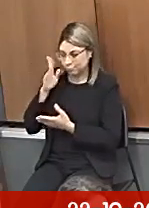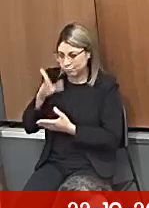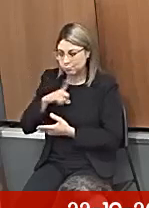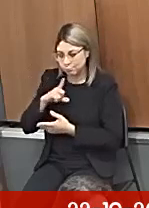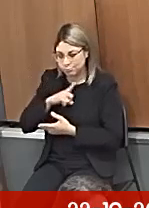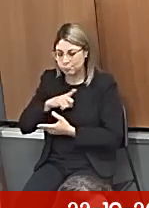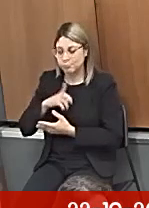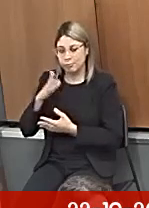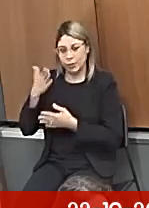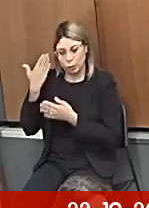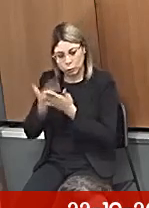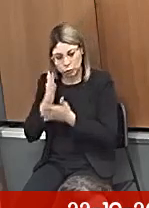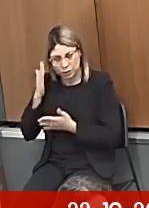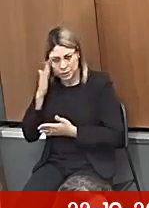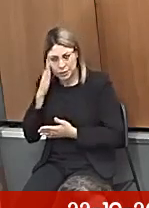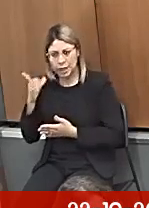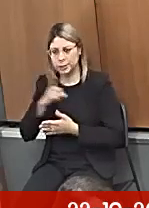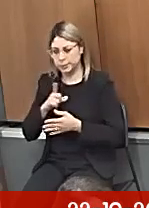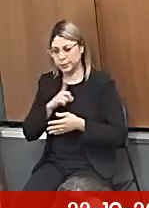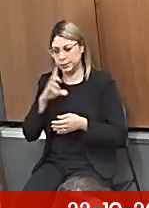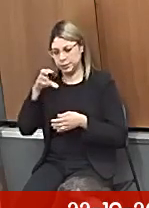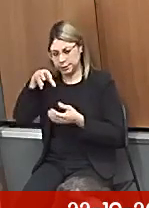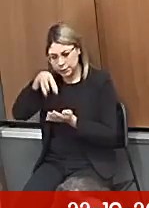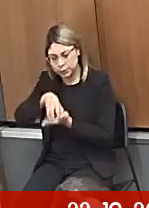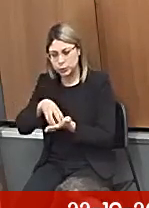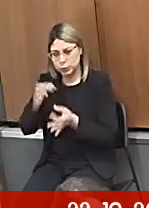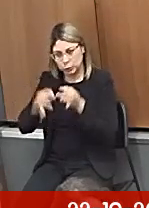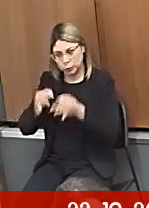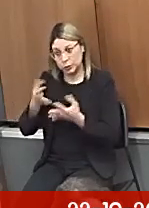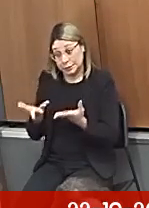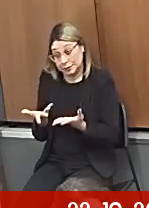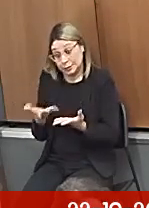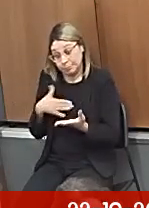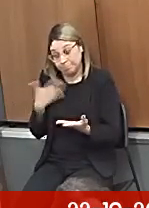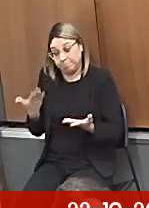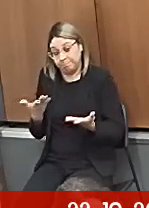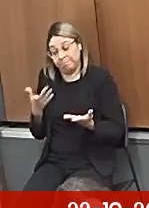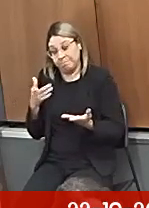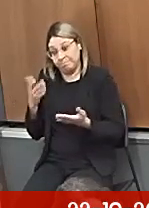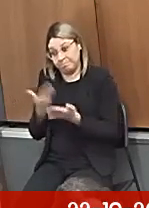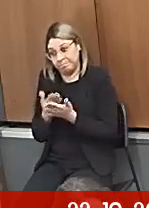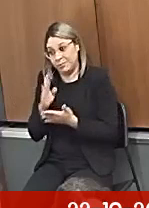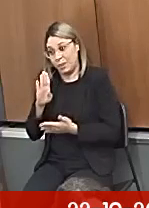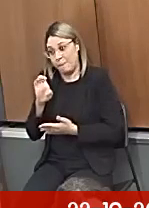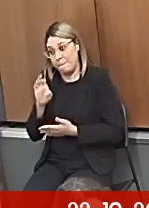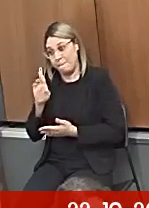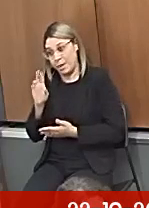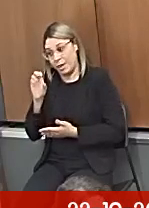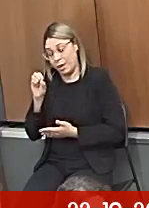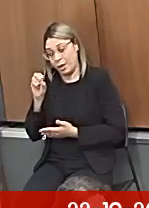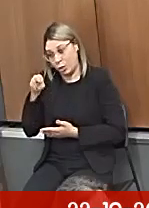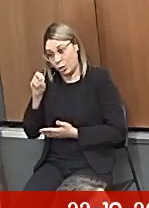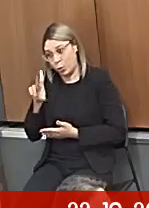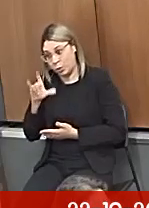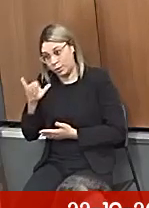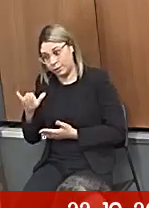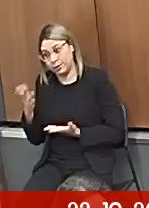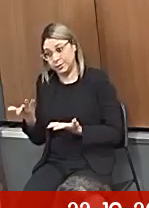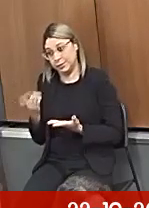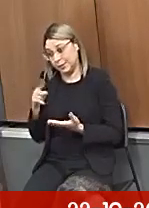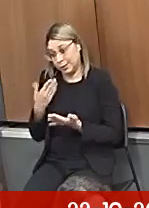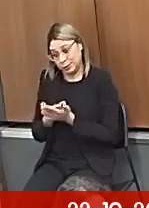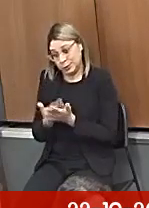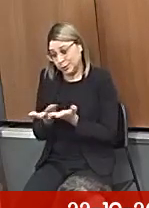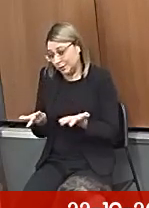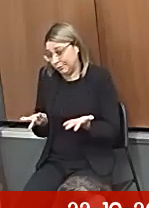sabem disso, elas têm um departamento jurídico, e aí eu fico surpreso com respostas igual da escola Bernoulli, nesse sentido, que é uma resposta